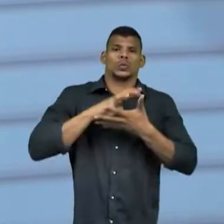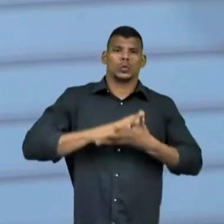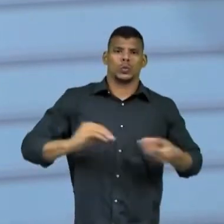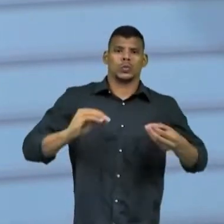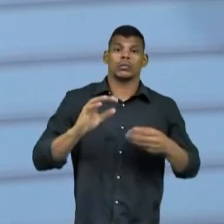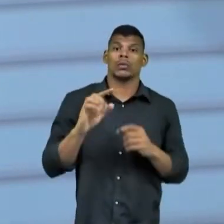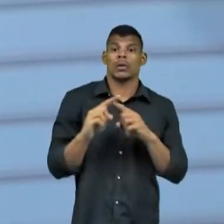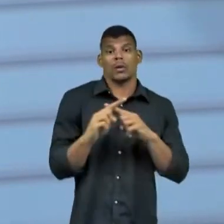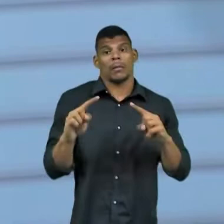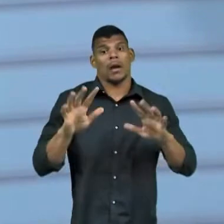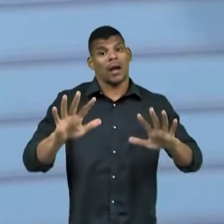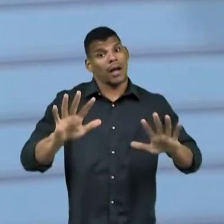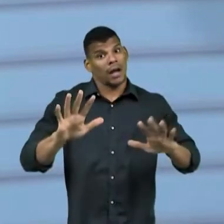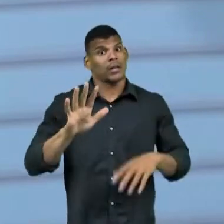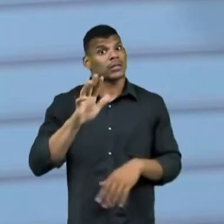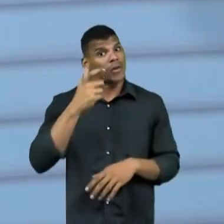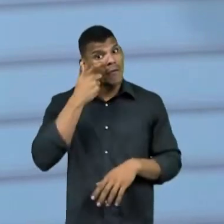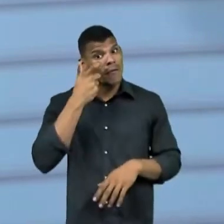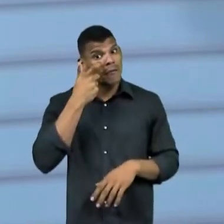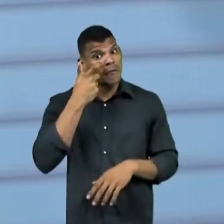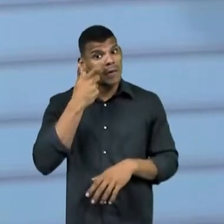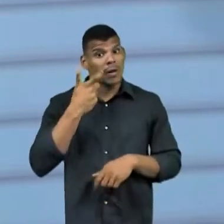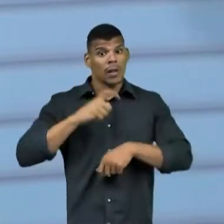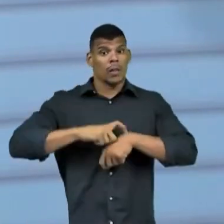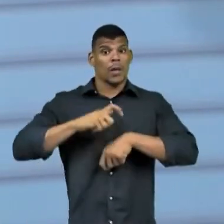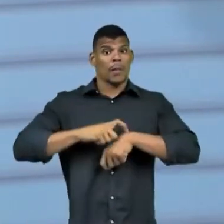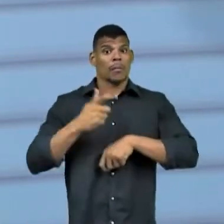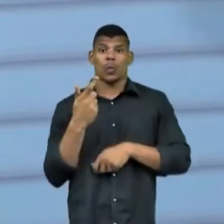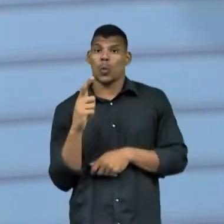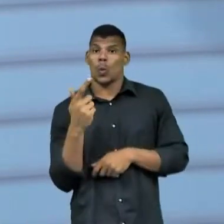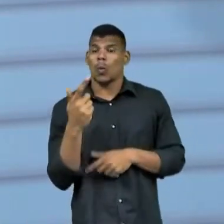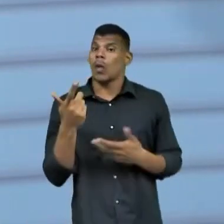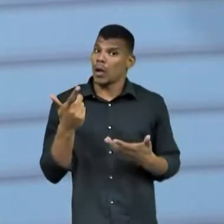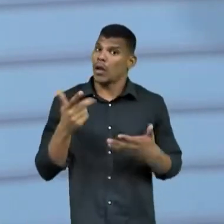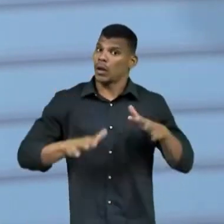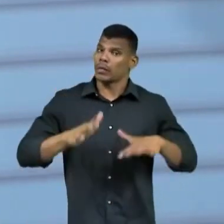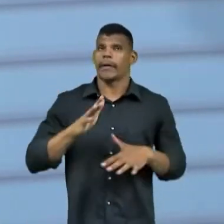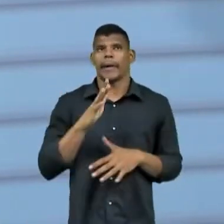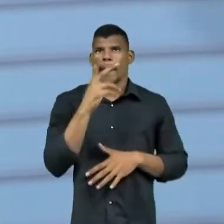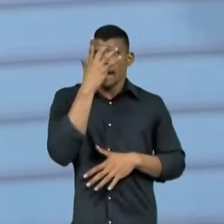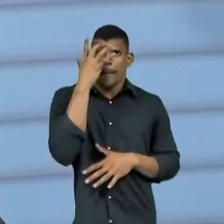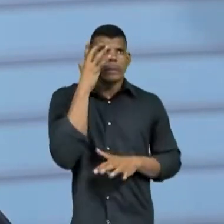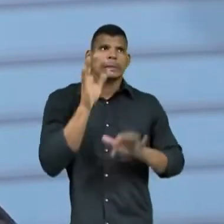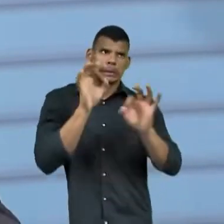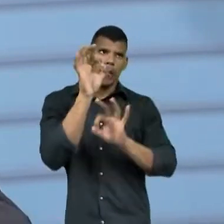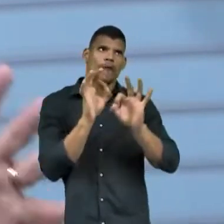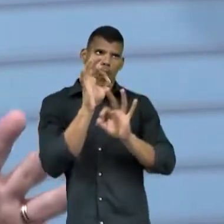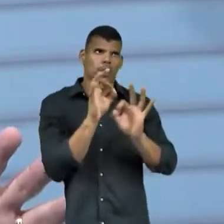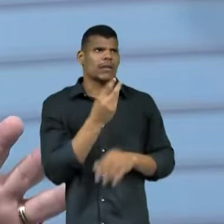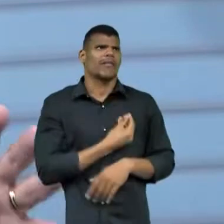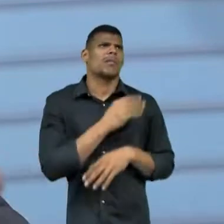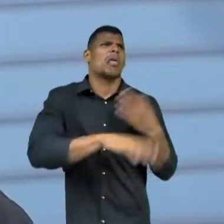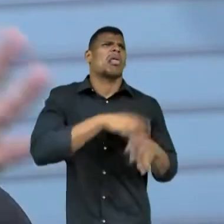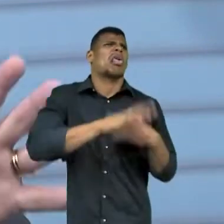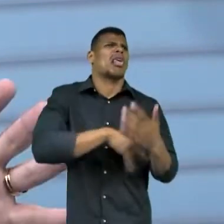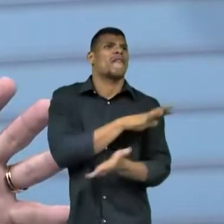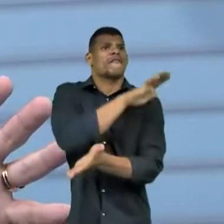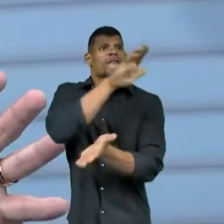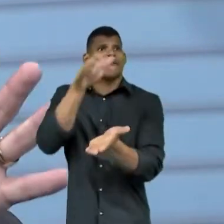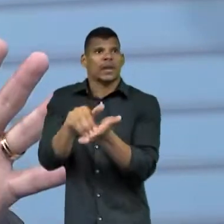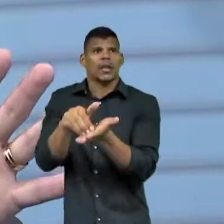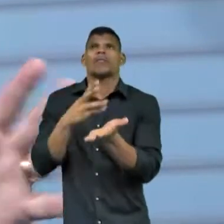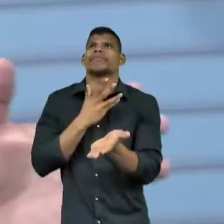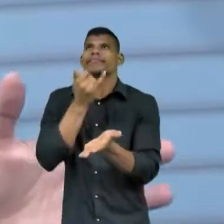apostar nessa possibilidade porque pode ser que não dê tempo tem esse detalhe né então ah eu vou viver minha vida de qualquer maneira no final eu